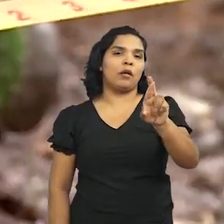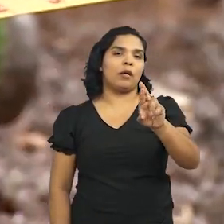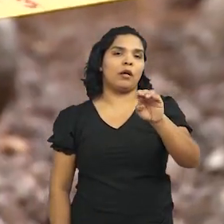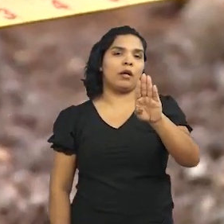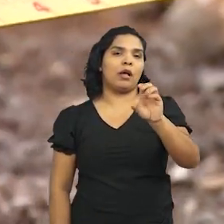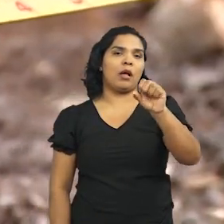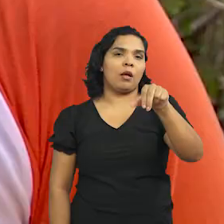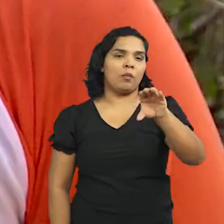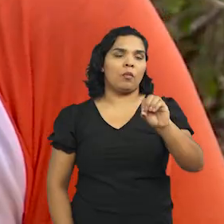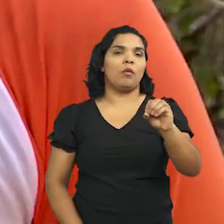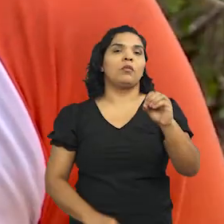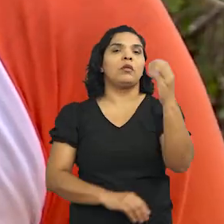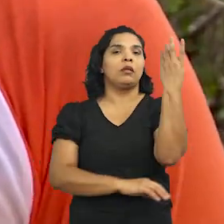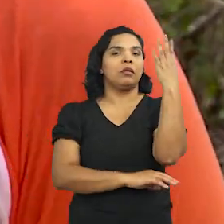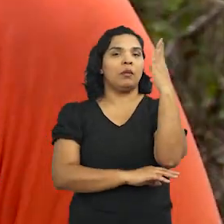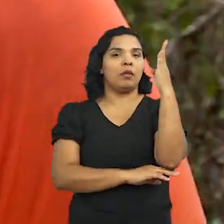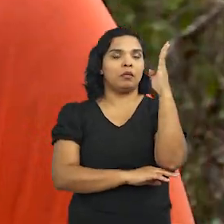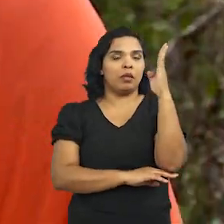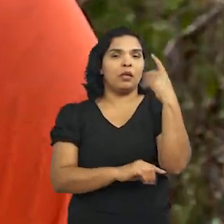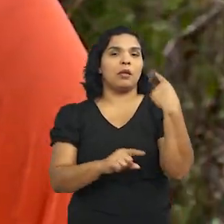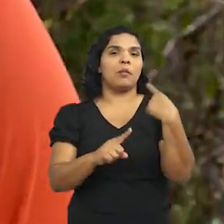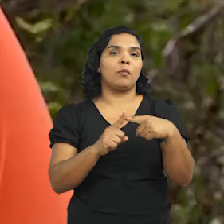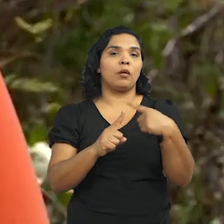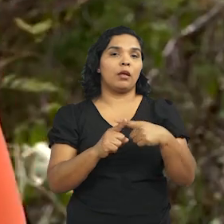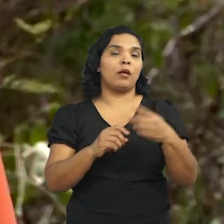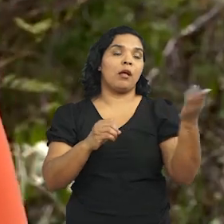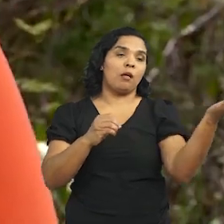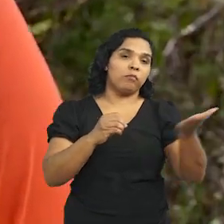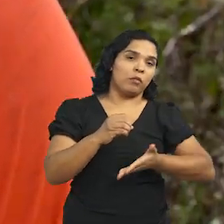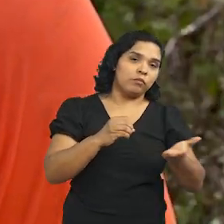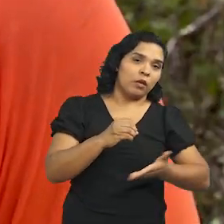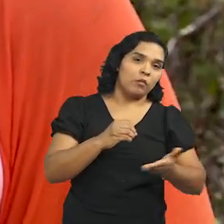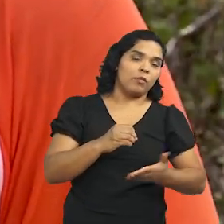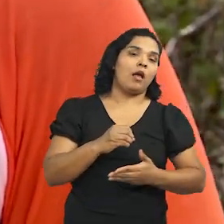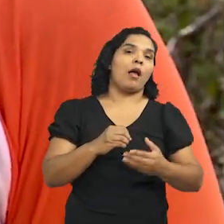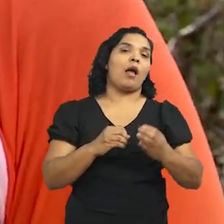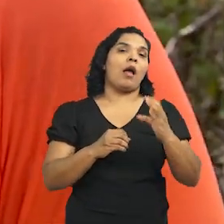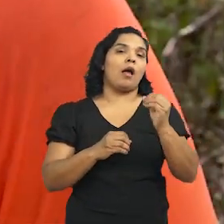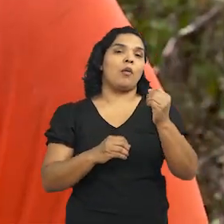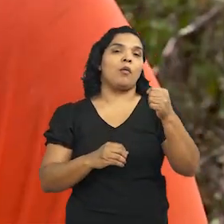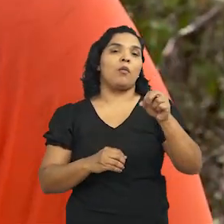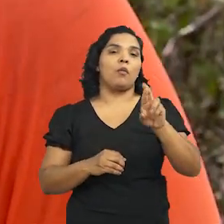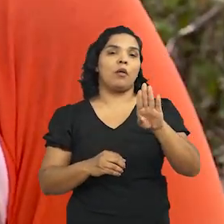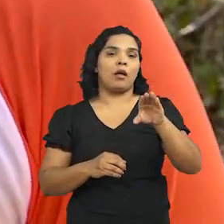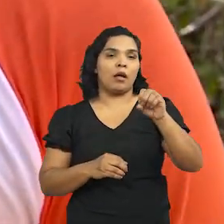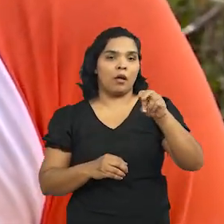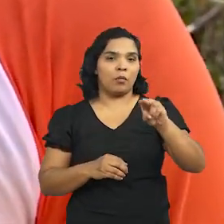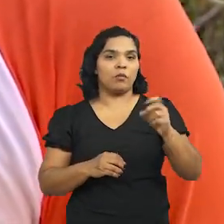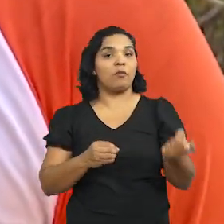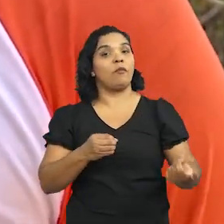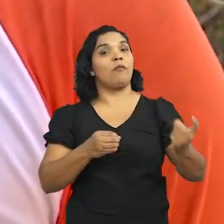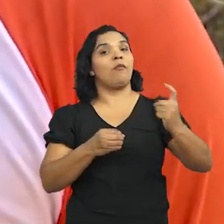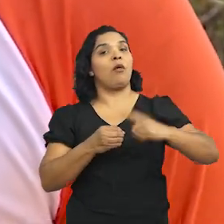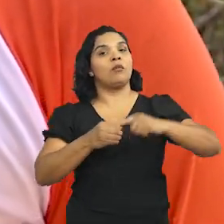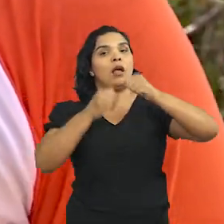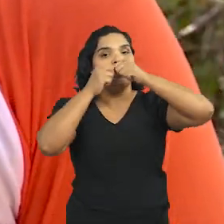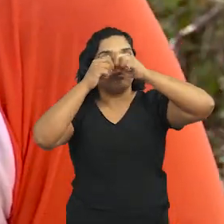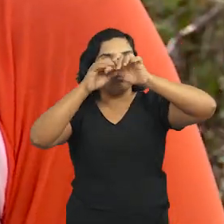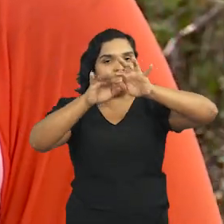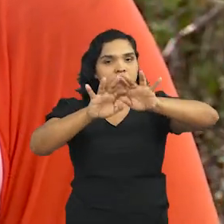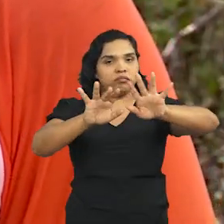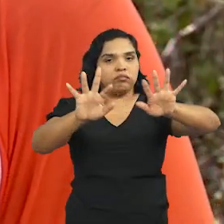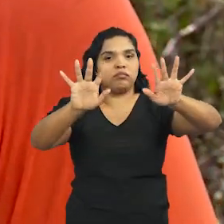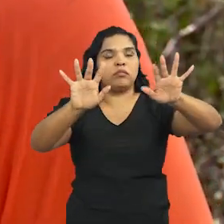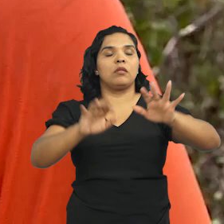carbono também na madeira, né? A gente sabe que quando a madeira ela é queimada, o carbono ele volta para a atmosfera num plano de manejo sustentável. A ideia seria então armazenar